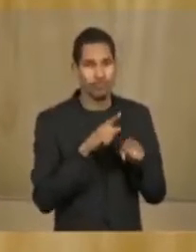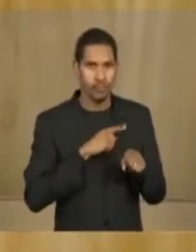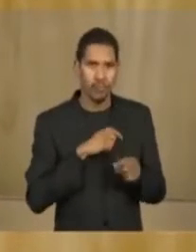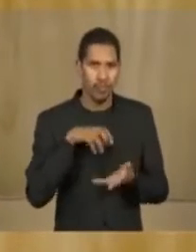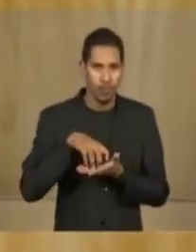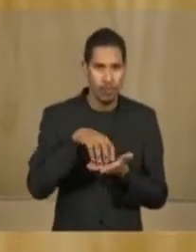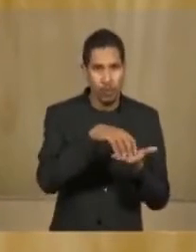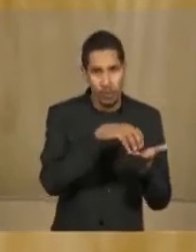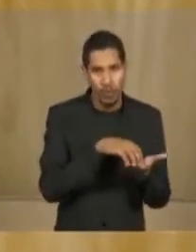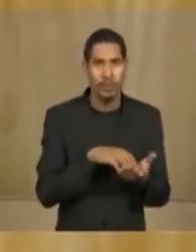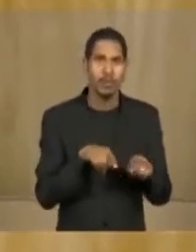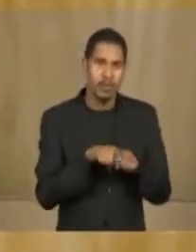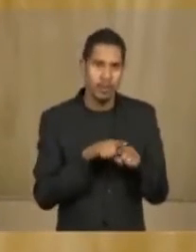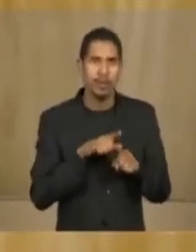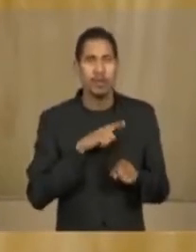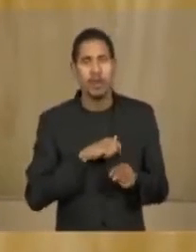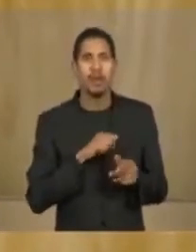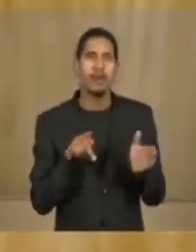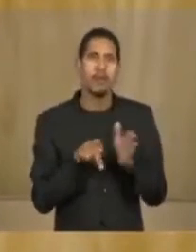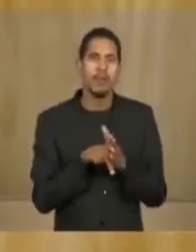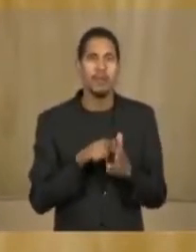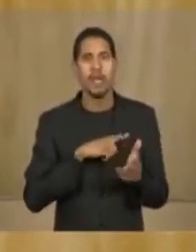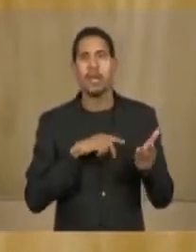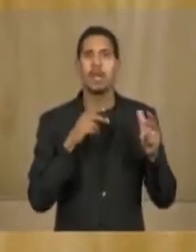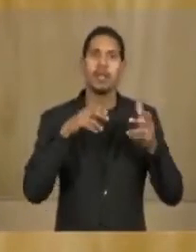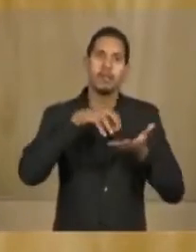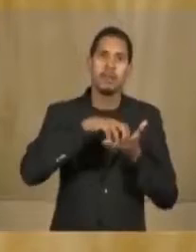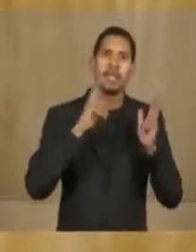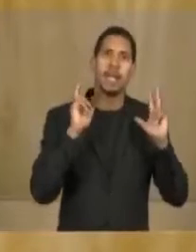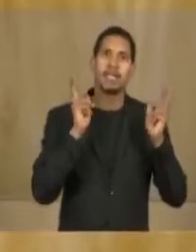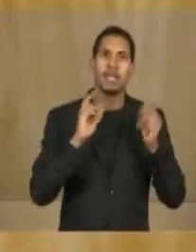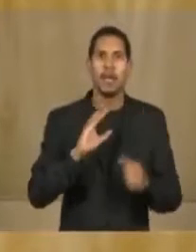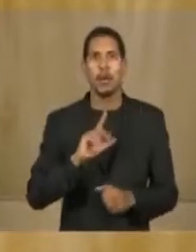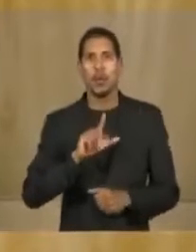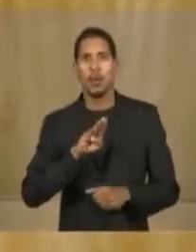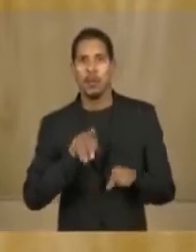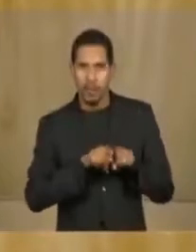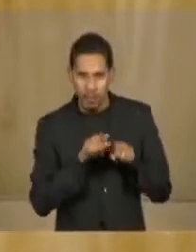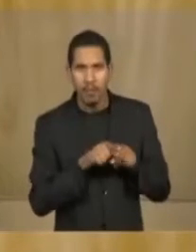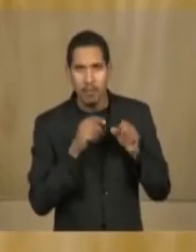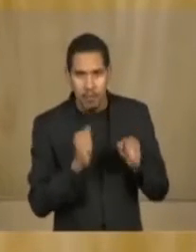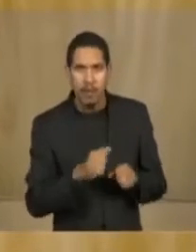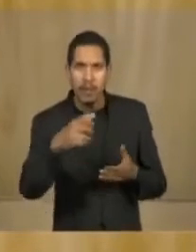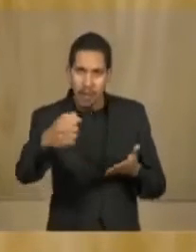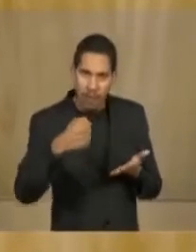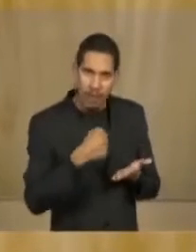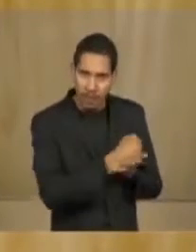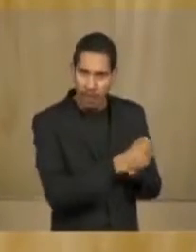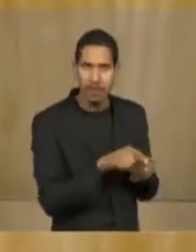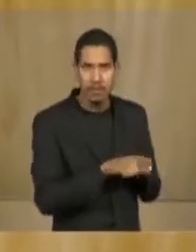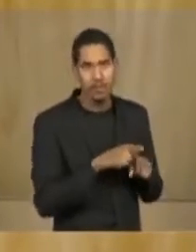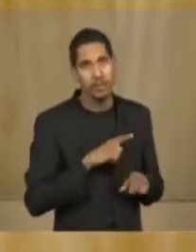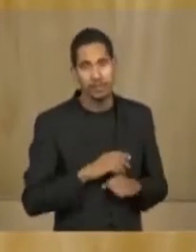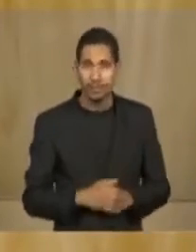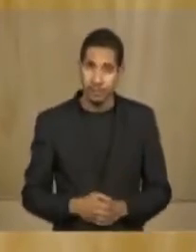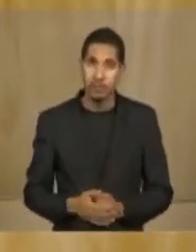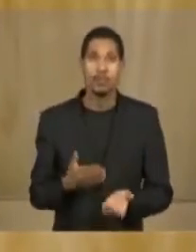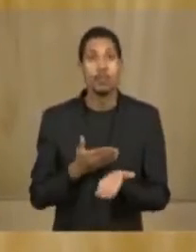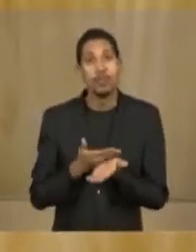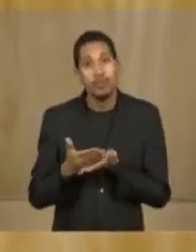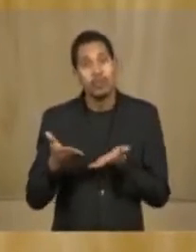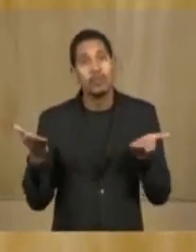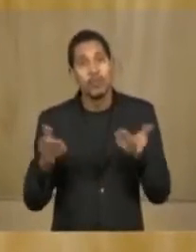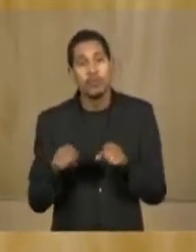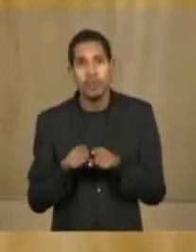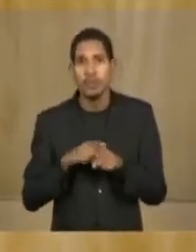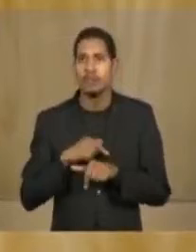estão fechados no processo da população em geral. Começou a operação Baixas Temperaturas, mas ainda